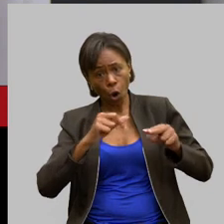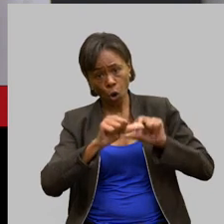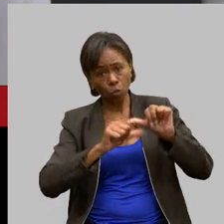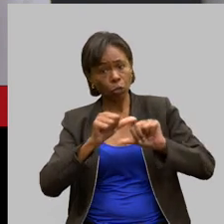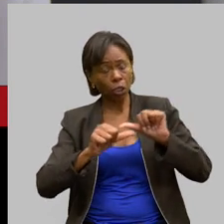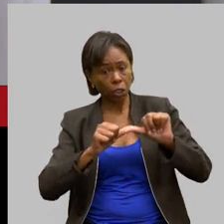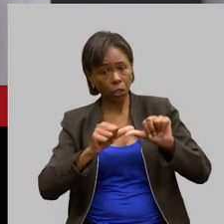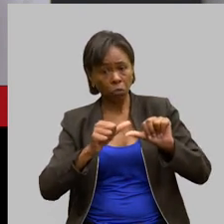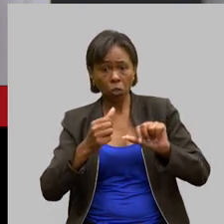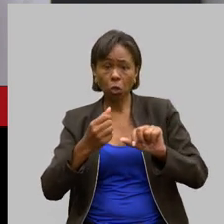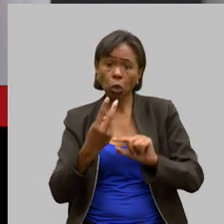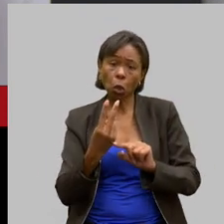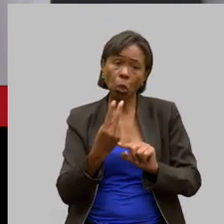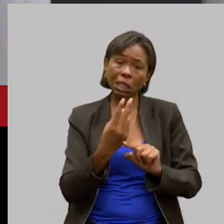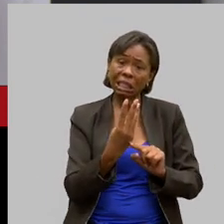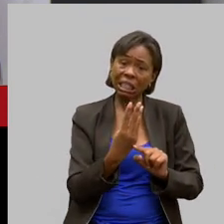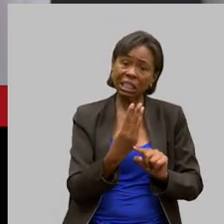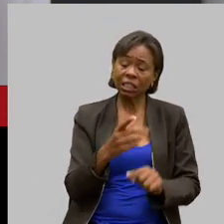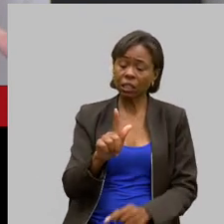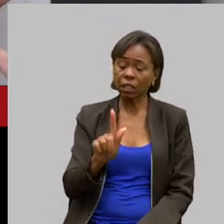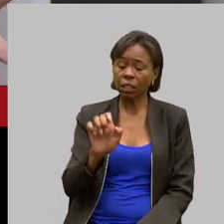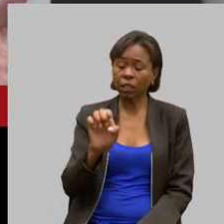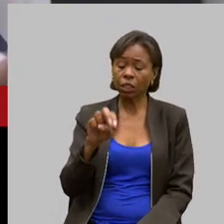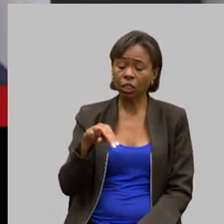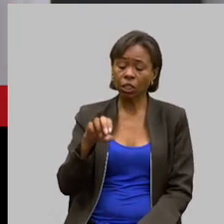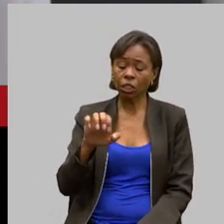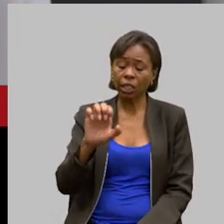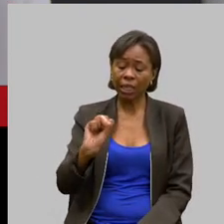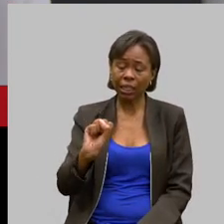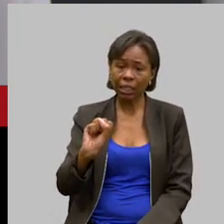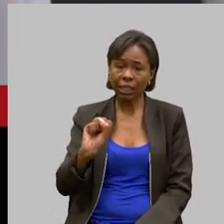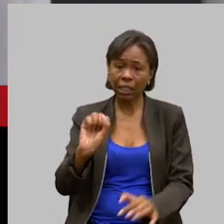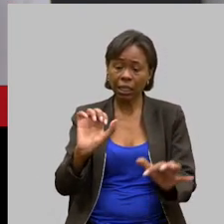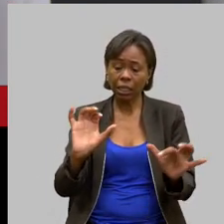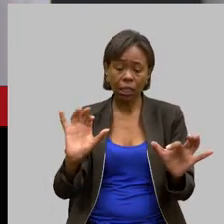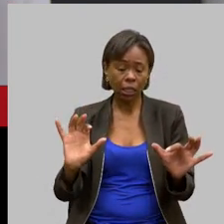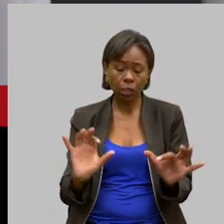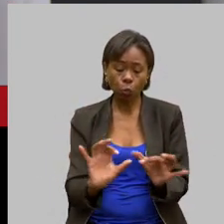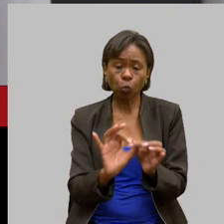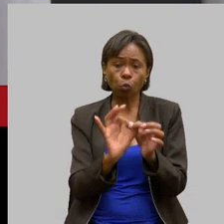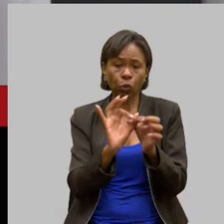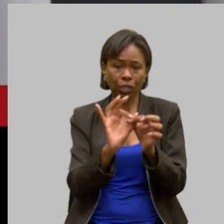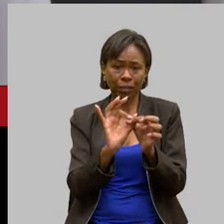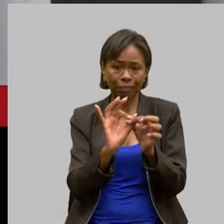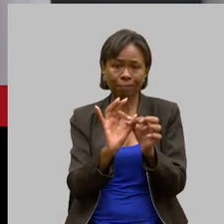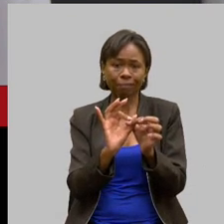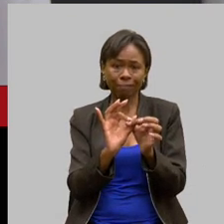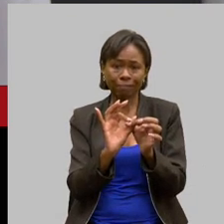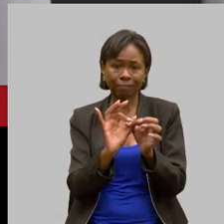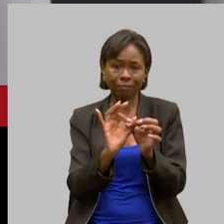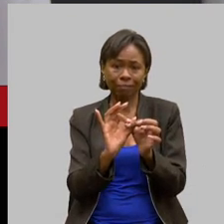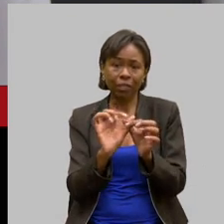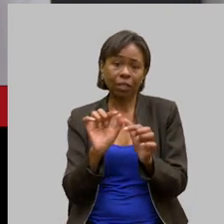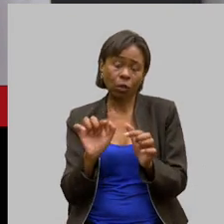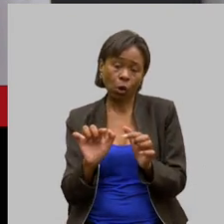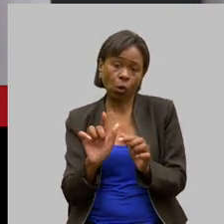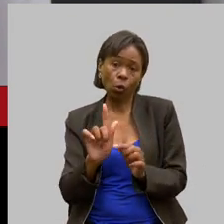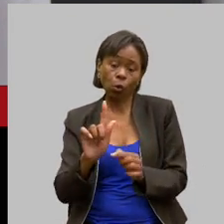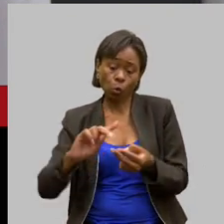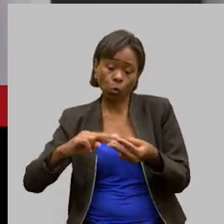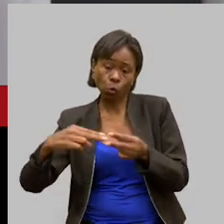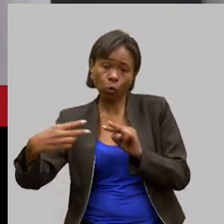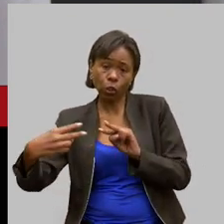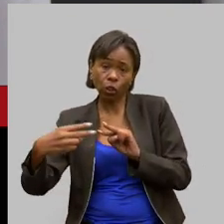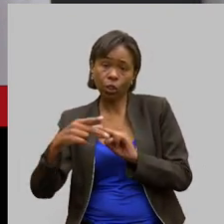genos se unem vem um gênio do autismo né